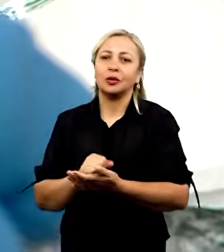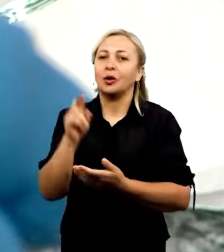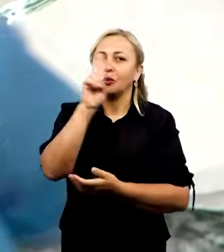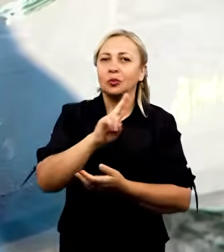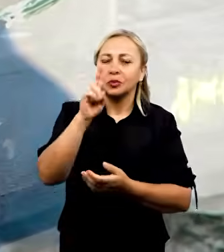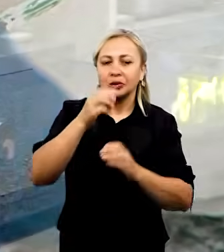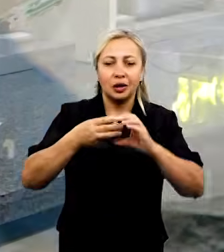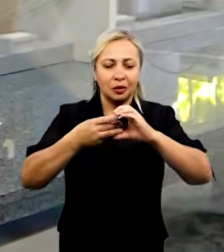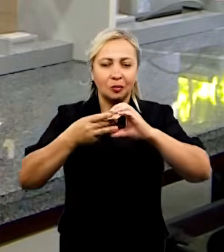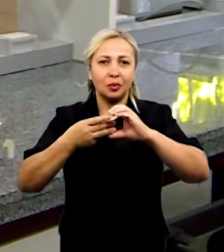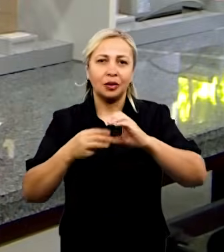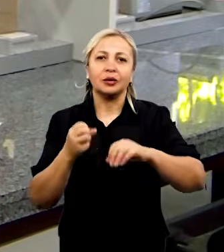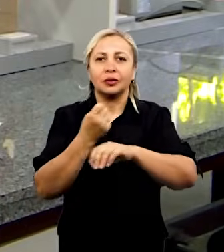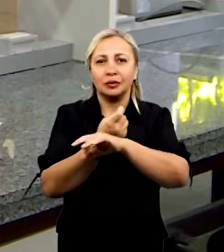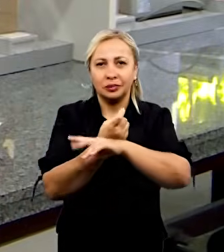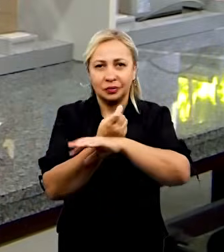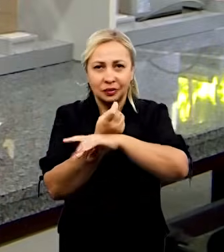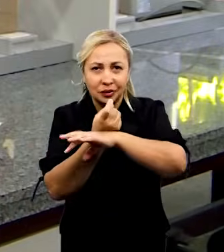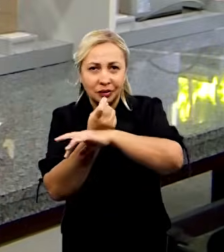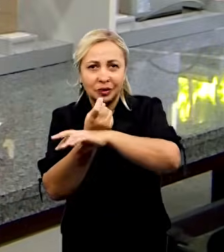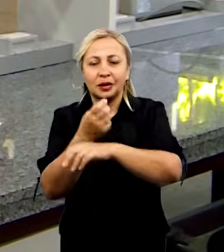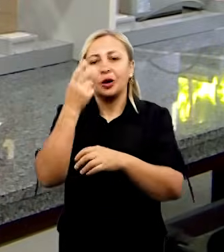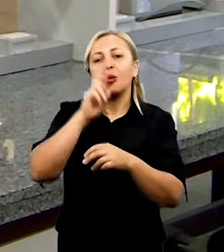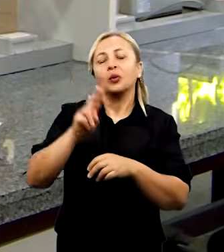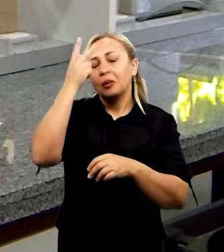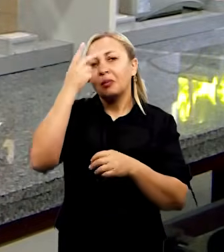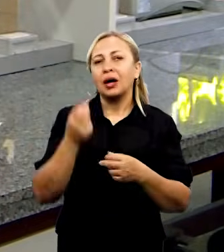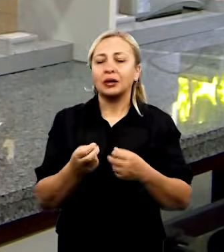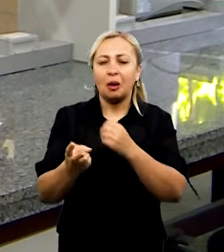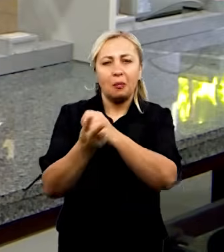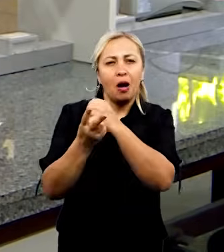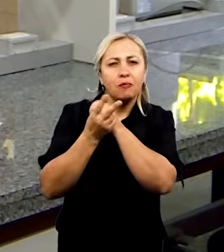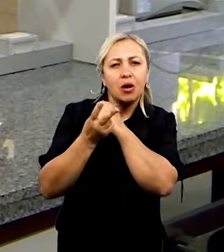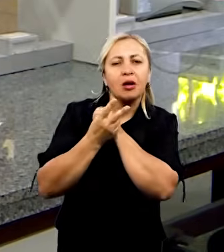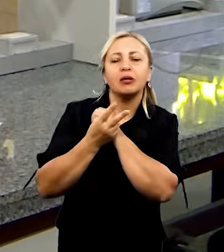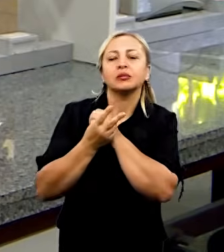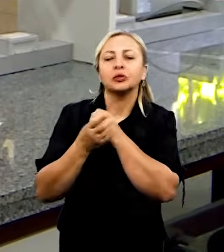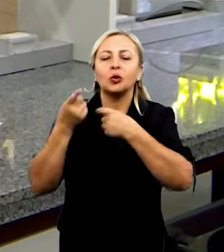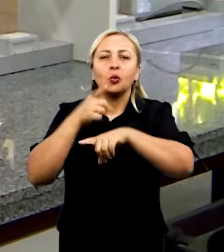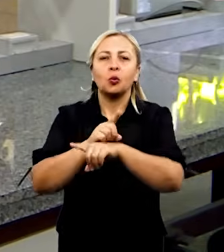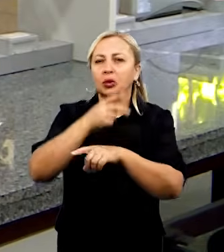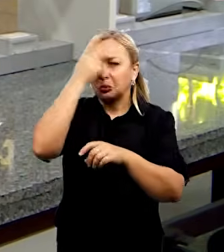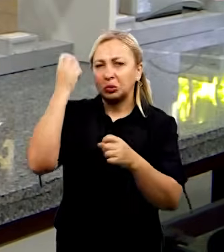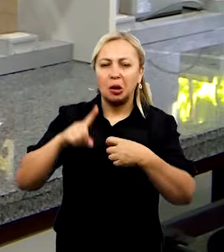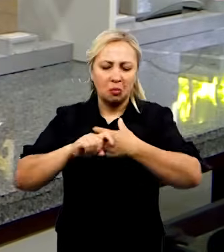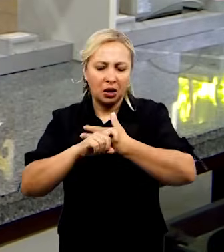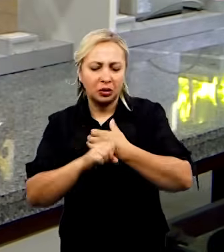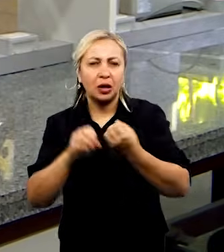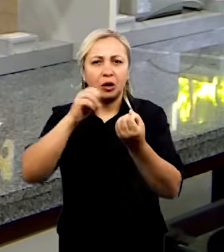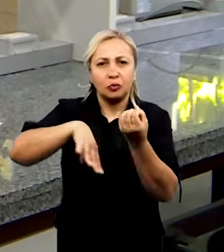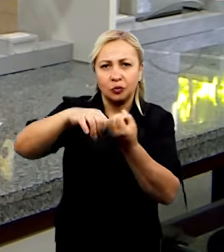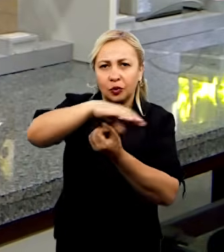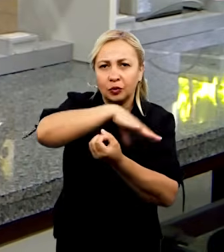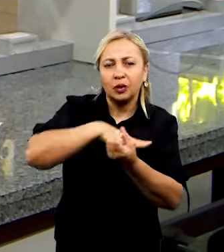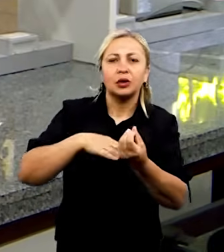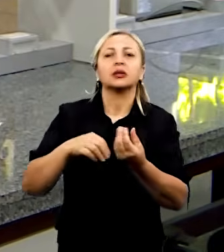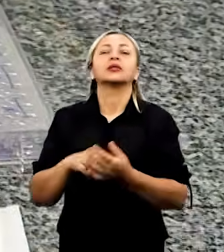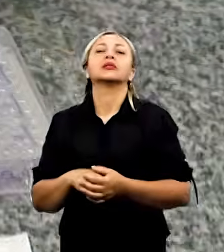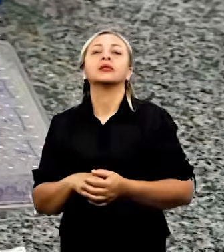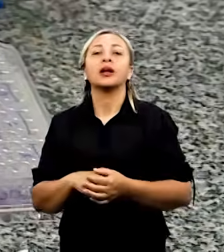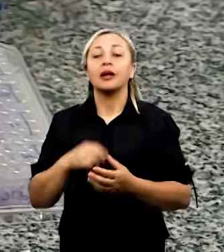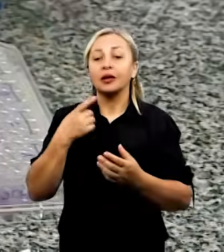as moléculas que os escorpiões sintetizam para se defender de agressores, que podem ser bactérias, fungos e outros